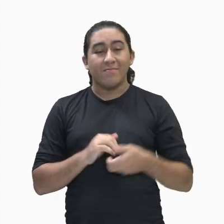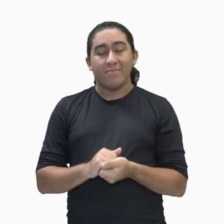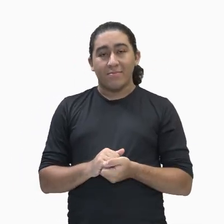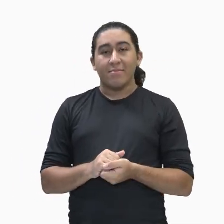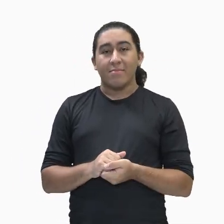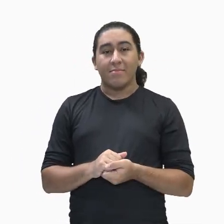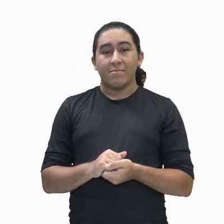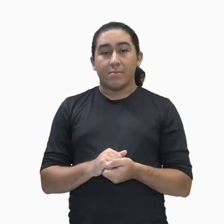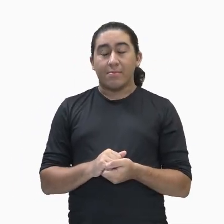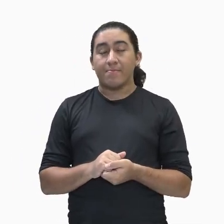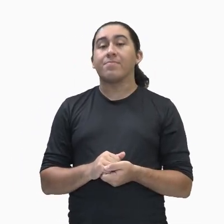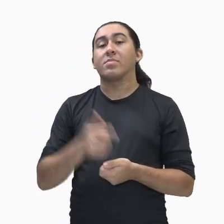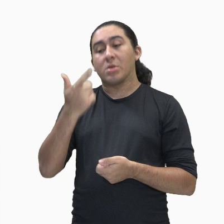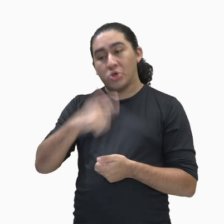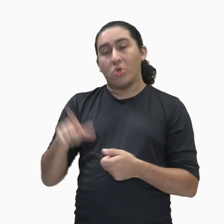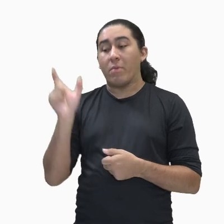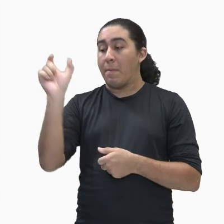grandfather,